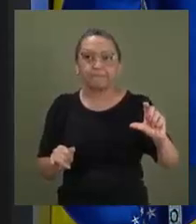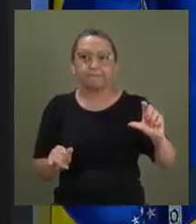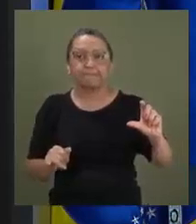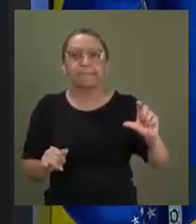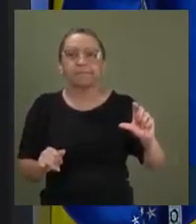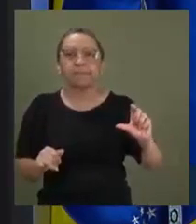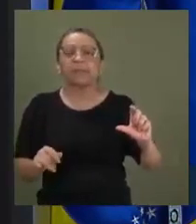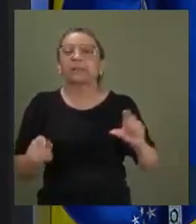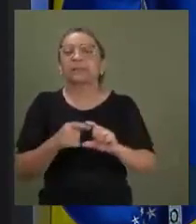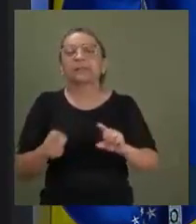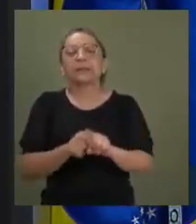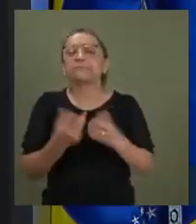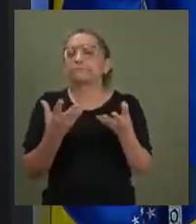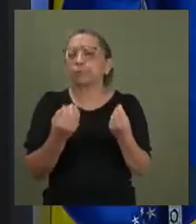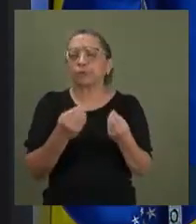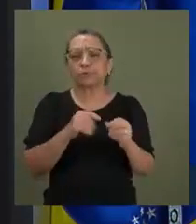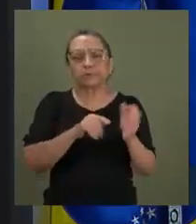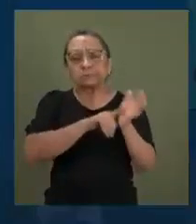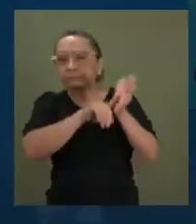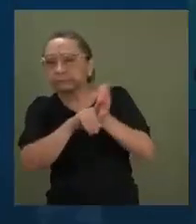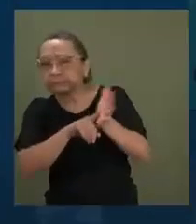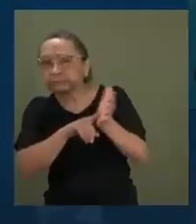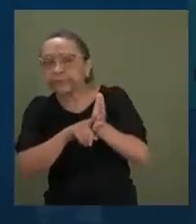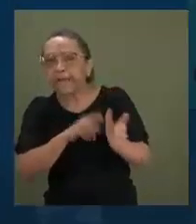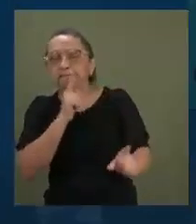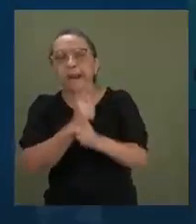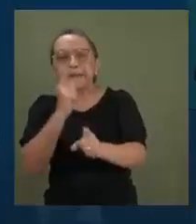Aqui vários trabalhos mostrando essas reações anafiláticas